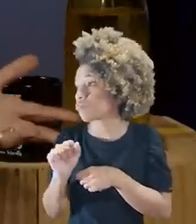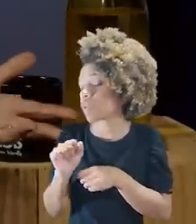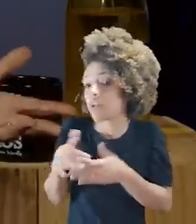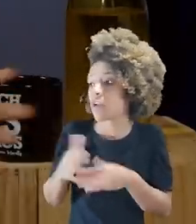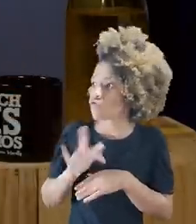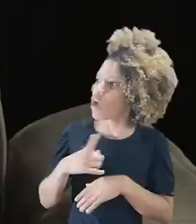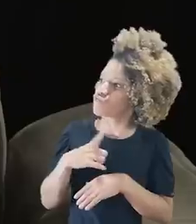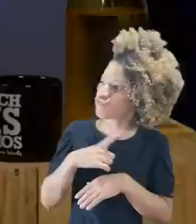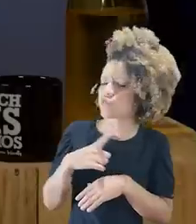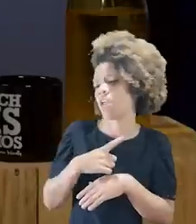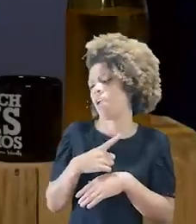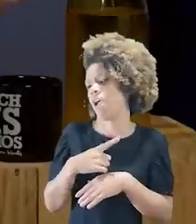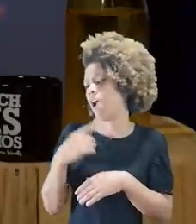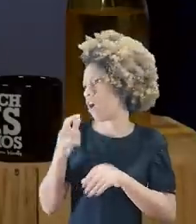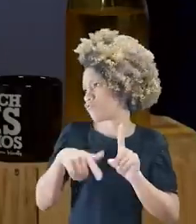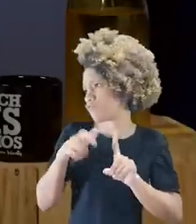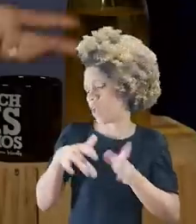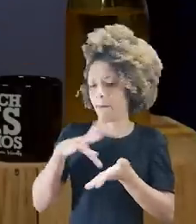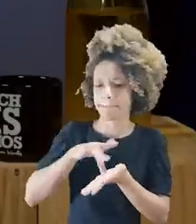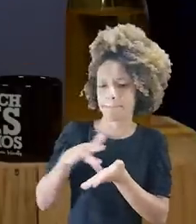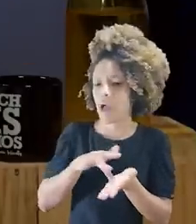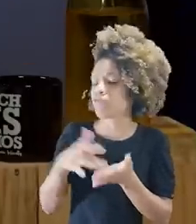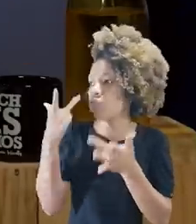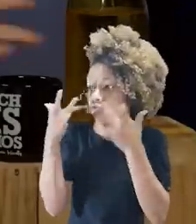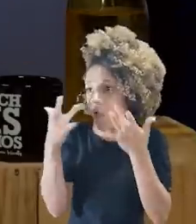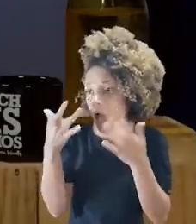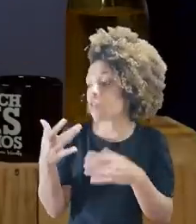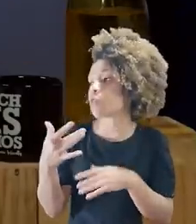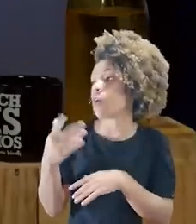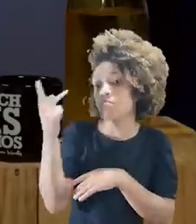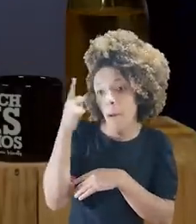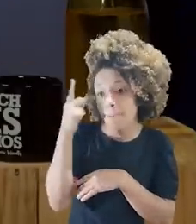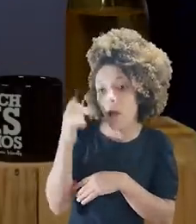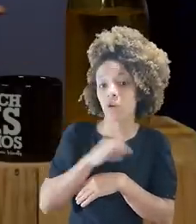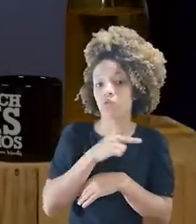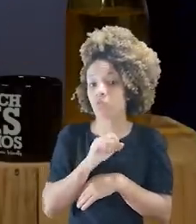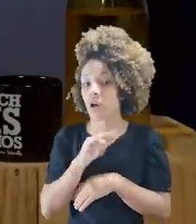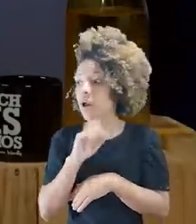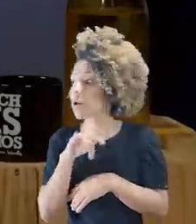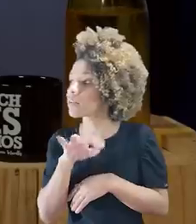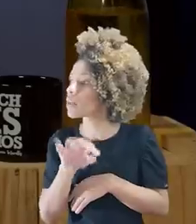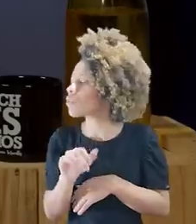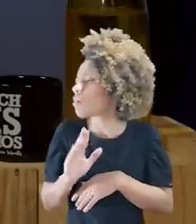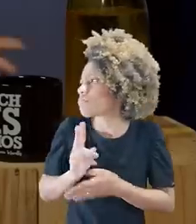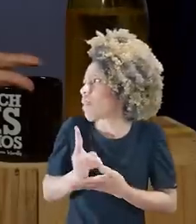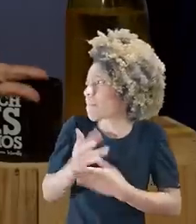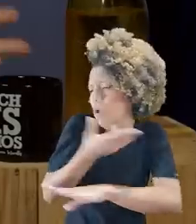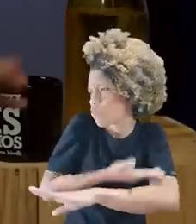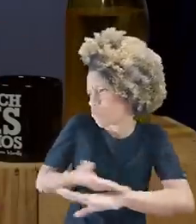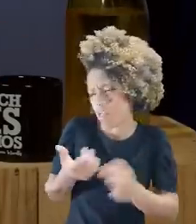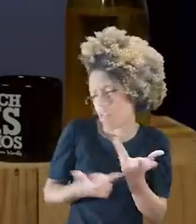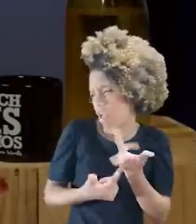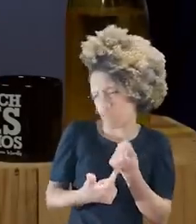artística né era balé apresentação Teatro Municipal Teatro João Caetano eu já sempre acostumada com a com a